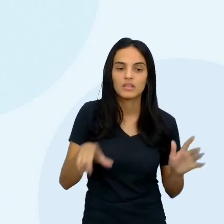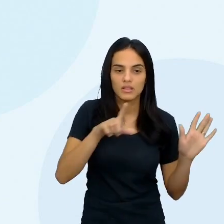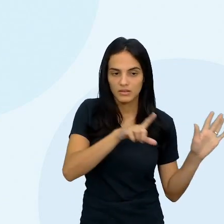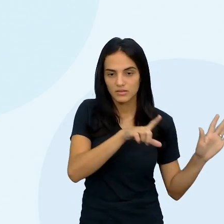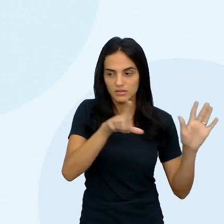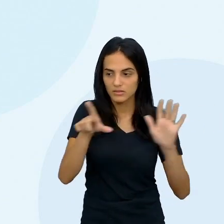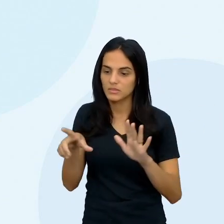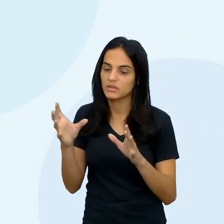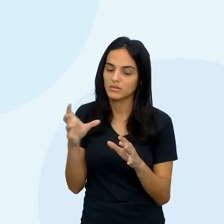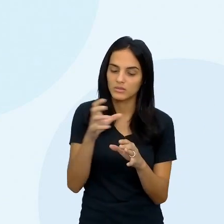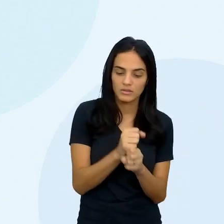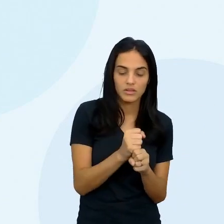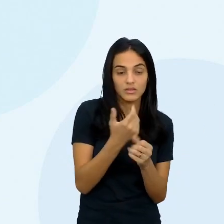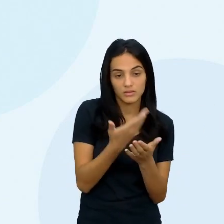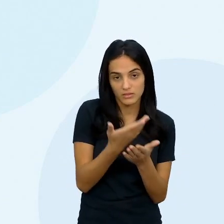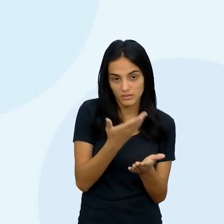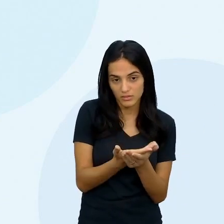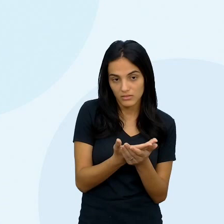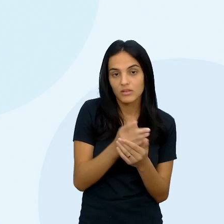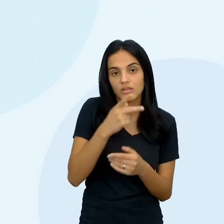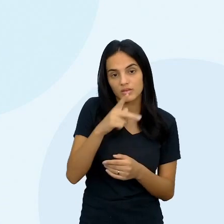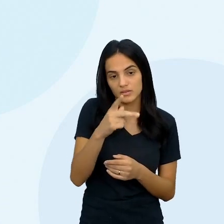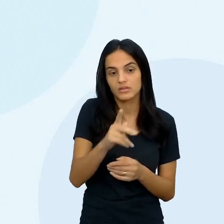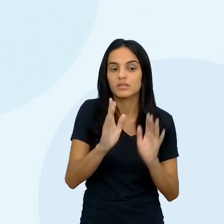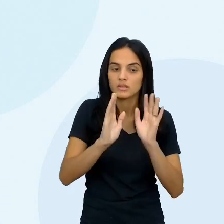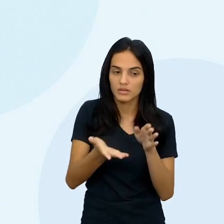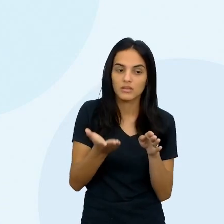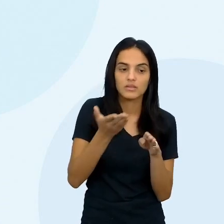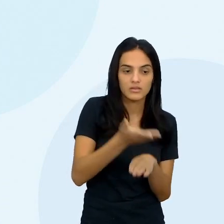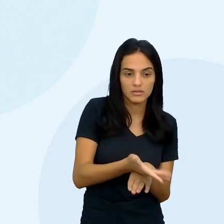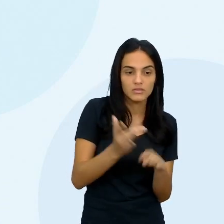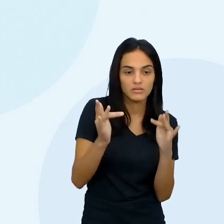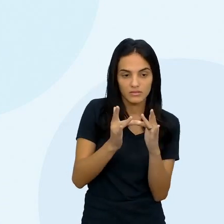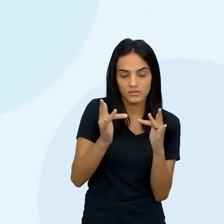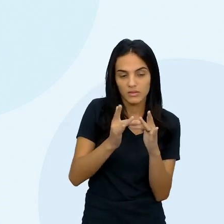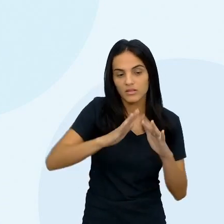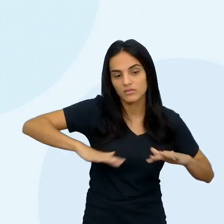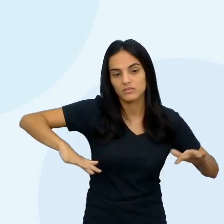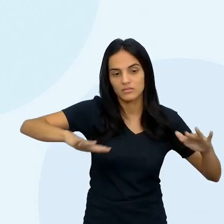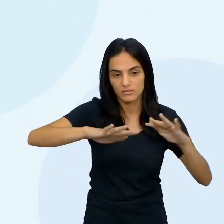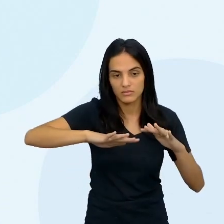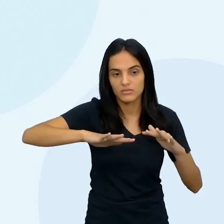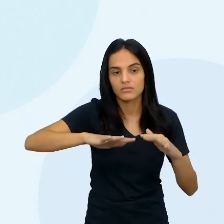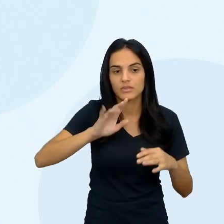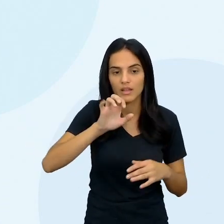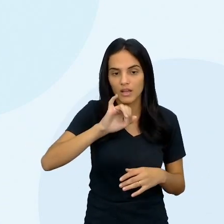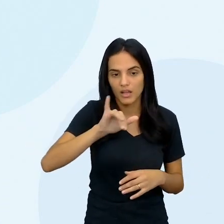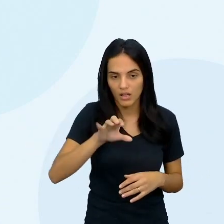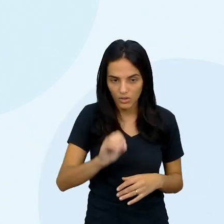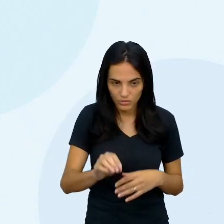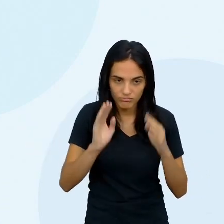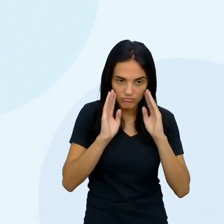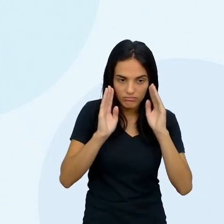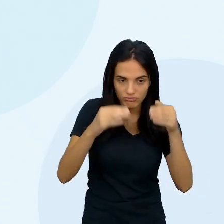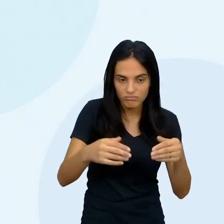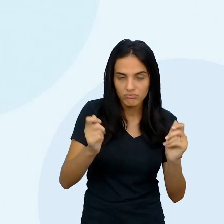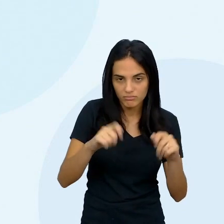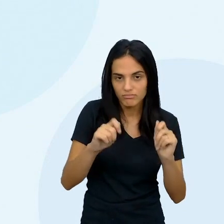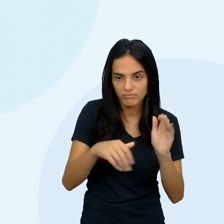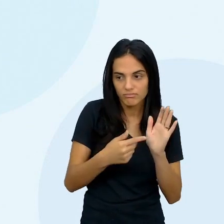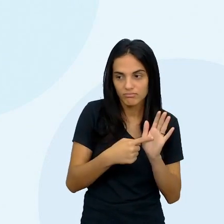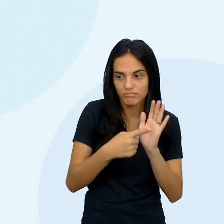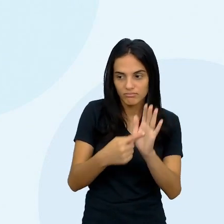a quantidade de aulas. E você já entra em contato com todo esse eixo norteador, né, que vai dando para você dentro